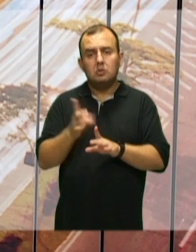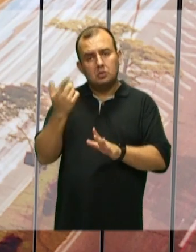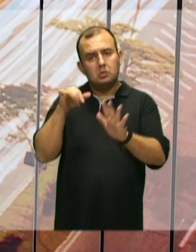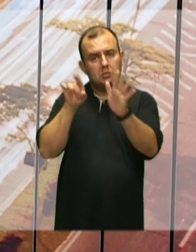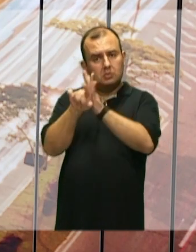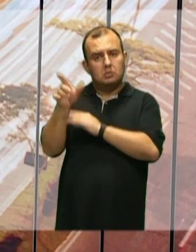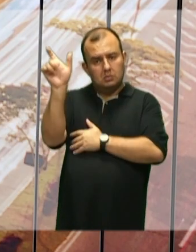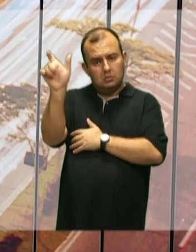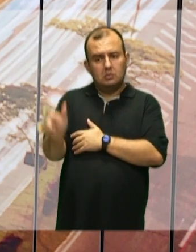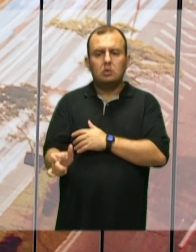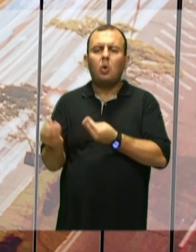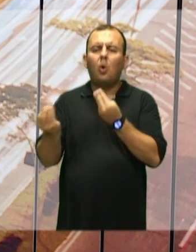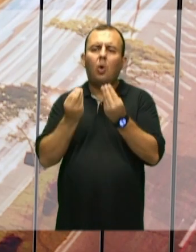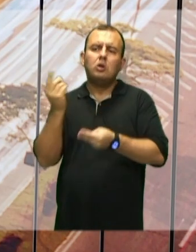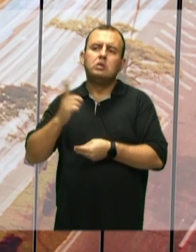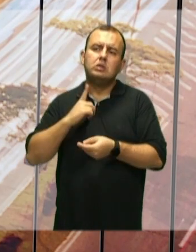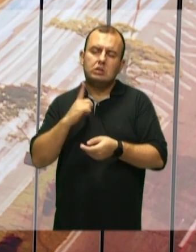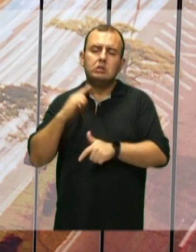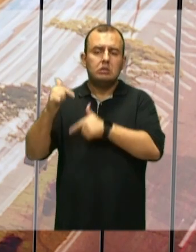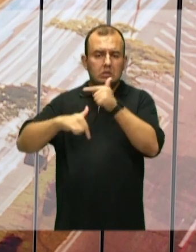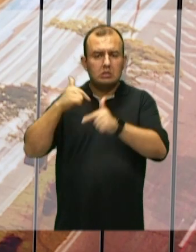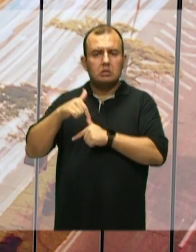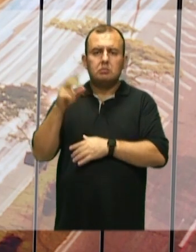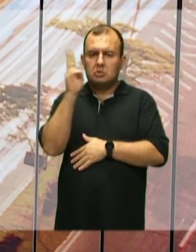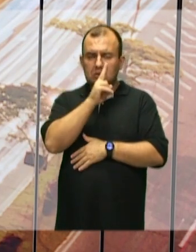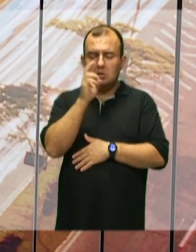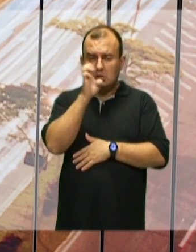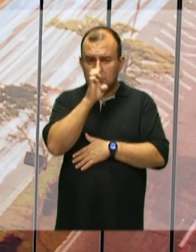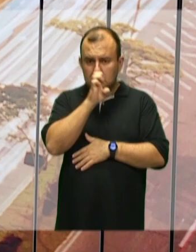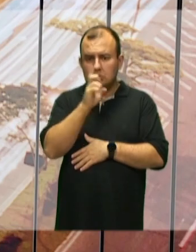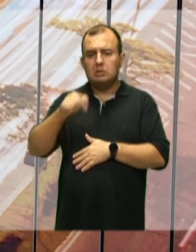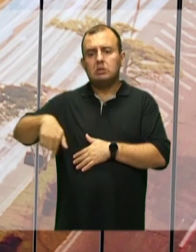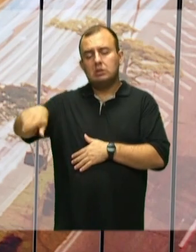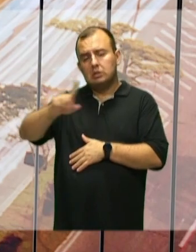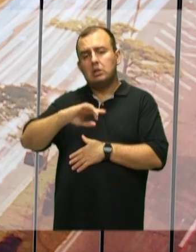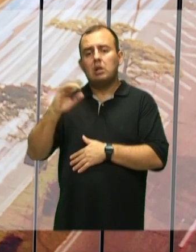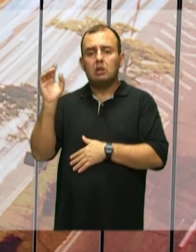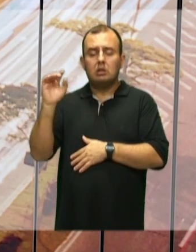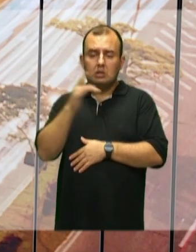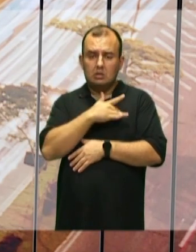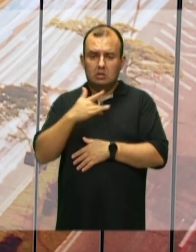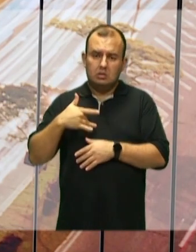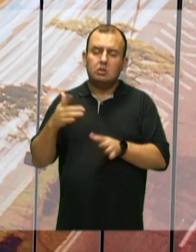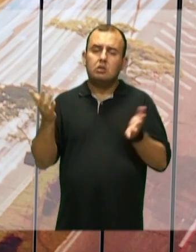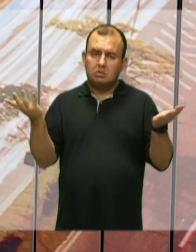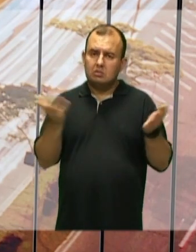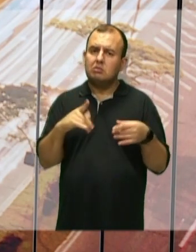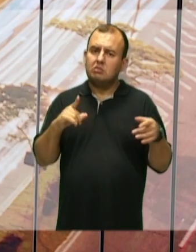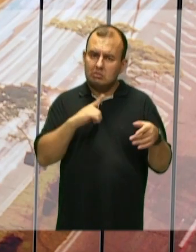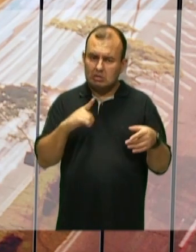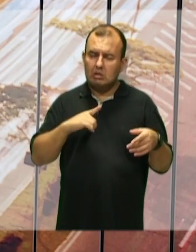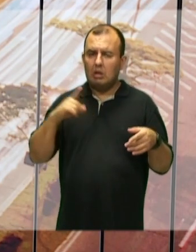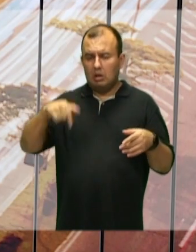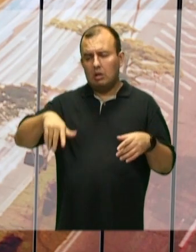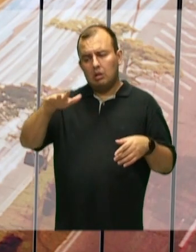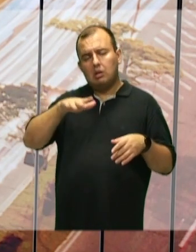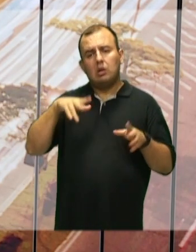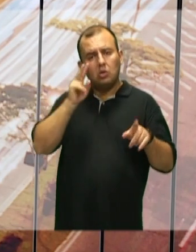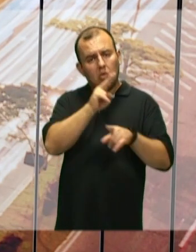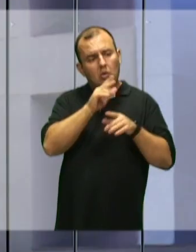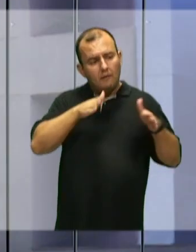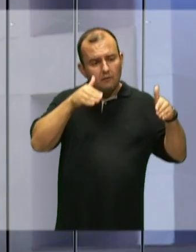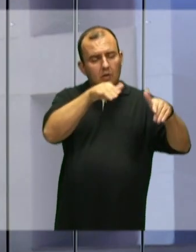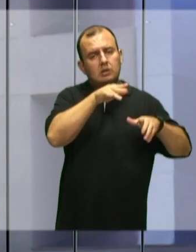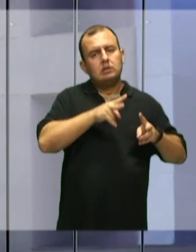pro Sr senhor como tem sido trabalhar com essa emergência em saúde o senhor que tem já uma bandeira próprio né nome aqui na câmara de